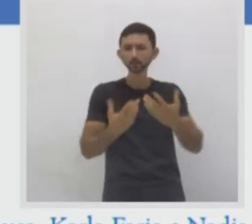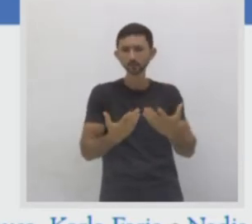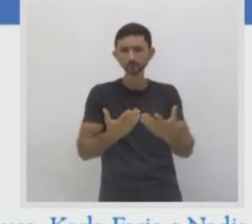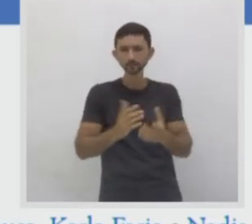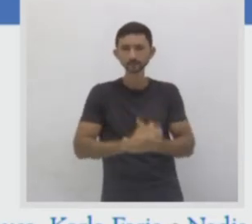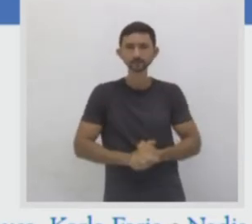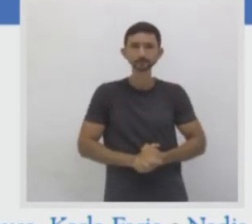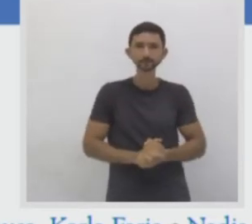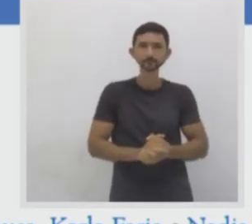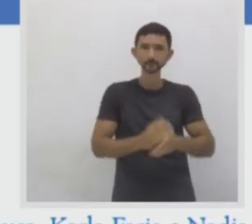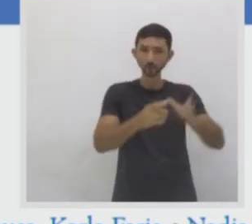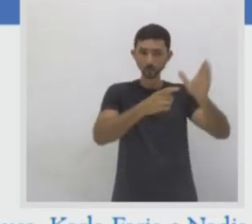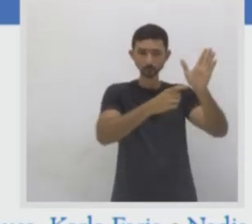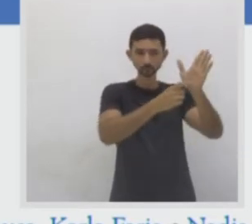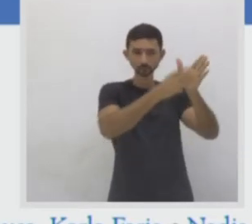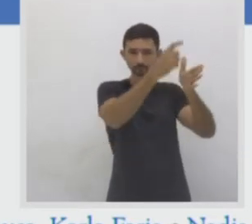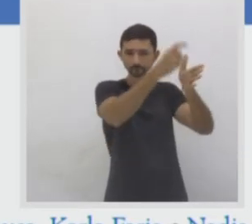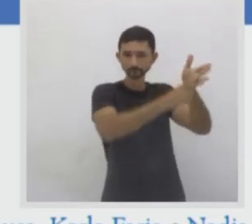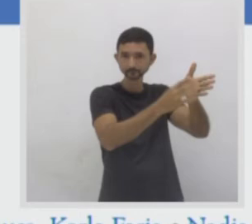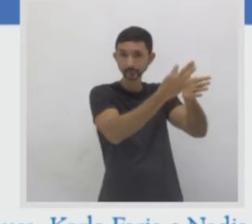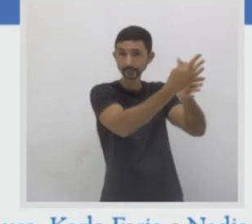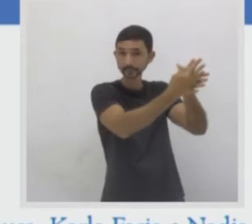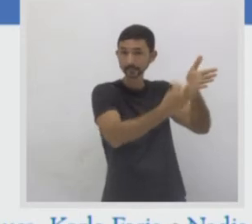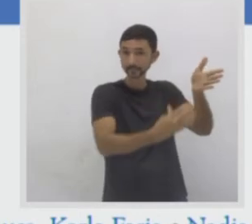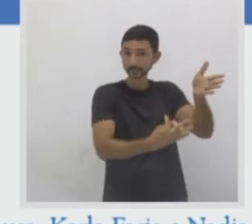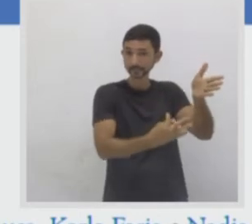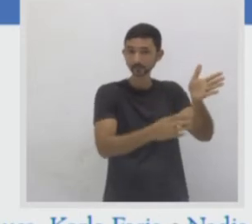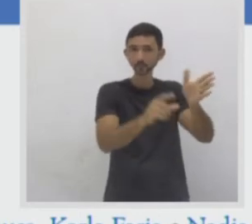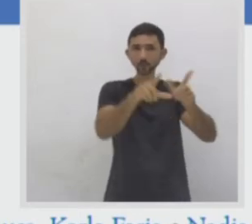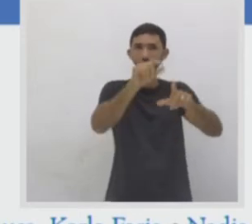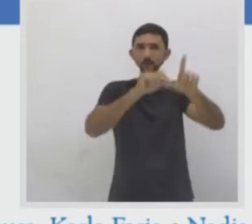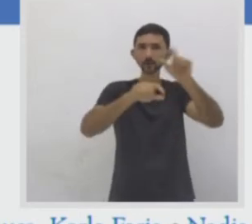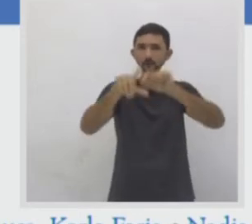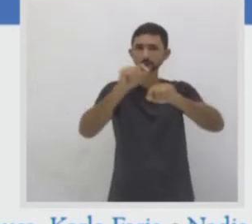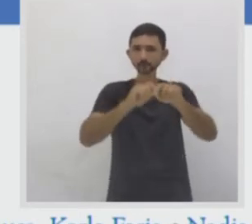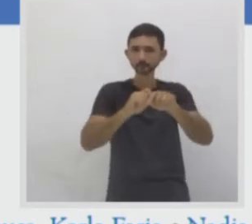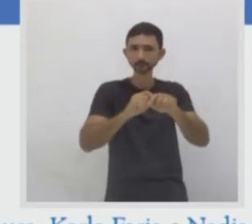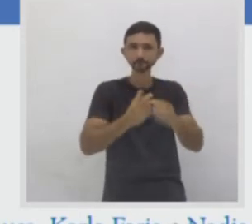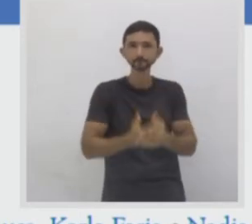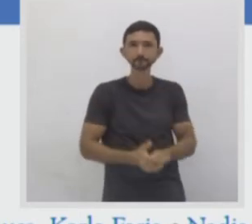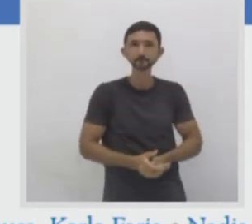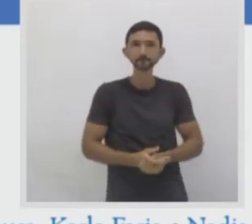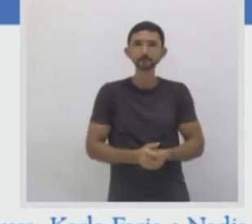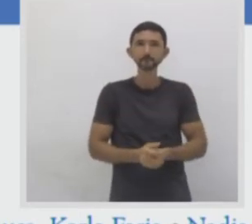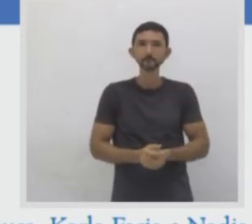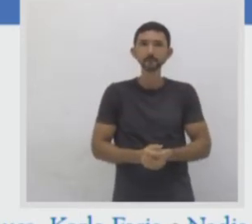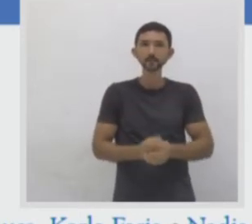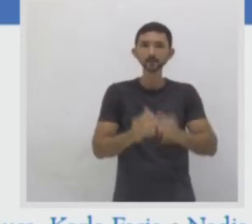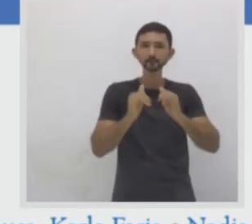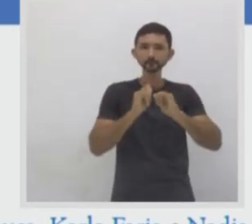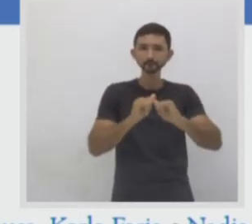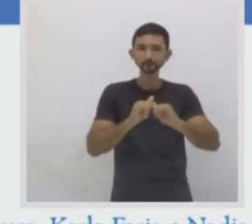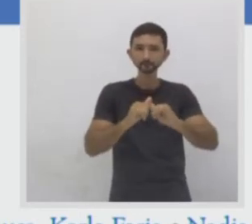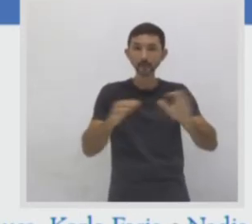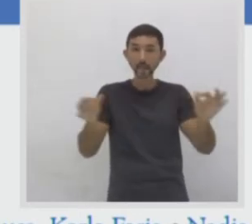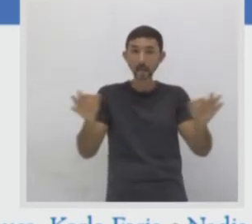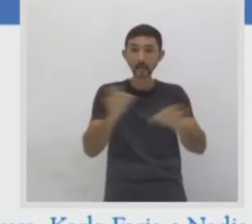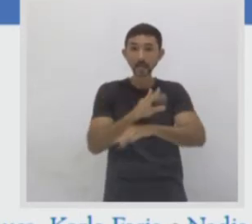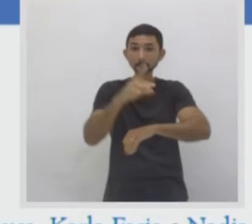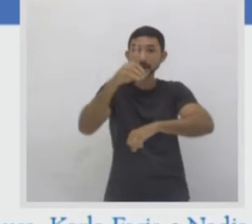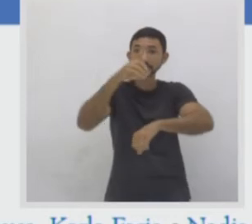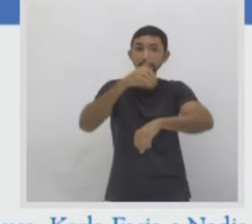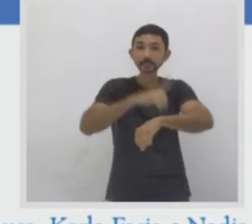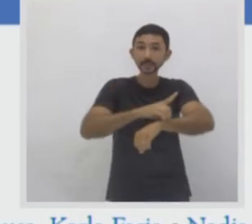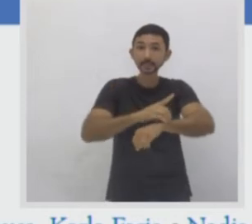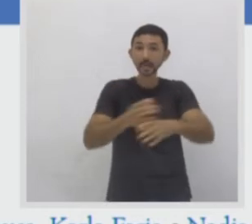propaganda? Destacamos as informações do anúncio lá embaixo, que diz: para acabar com a dengue,